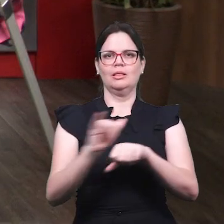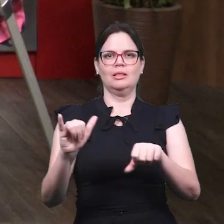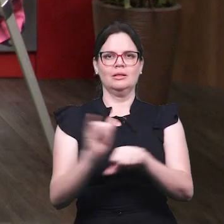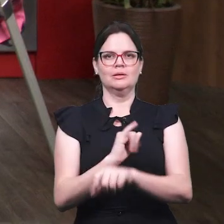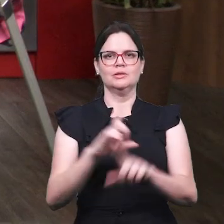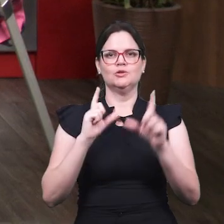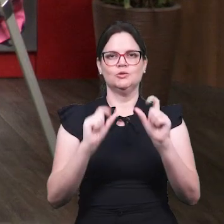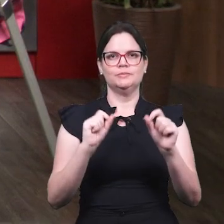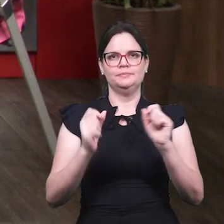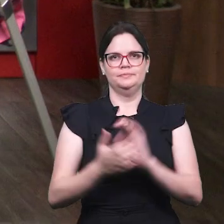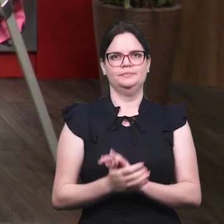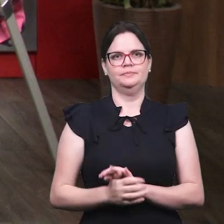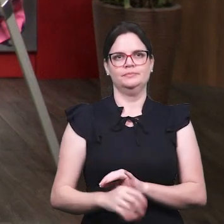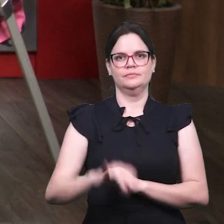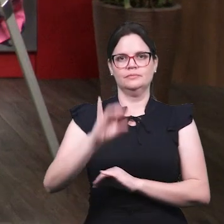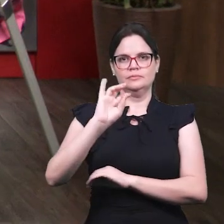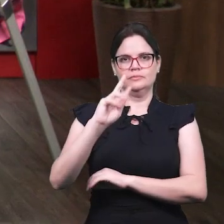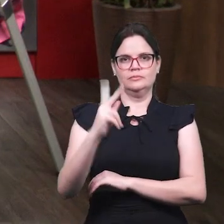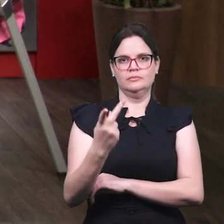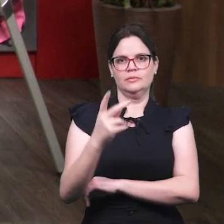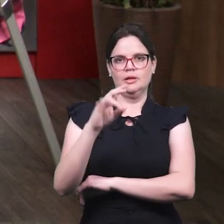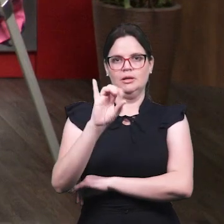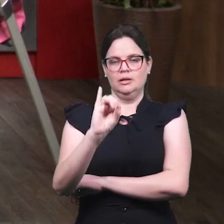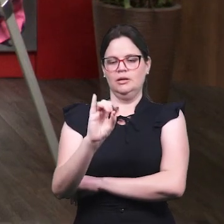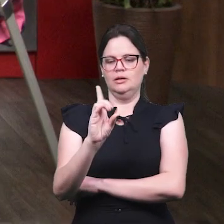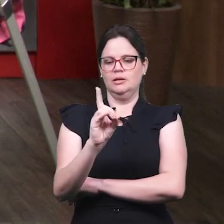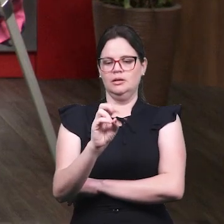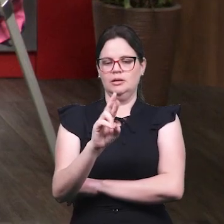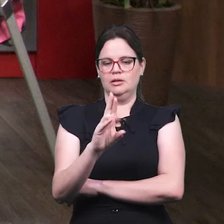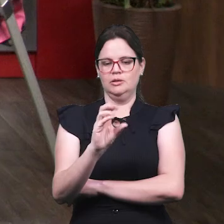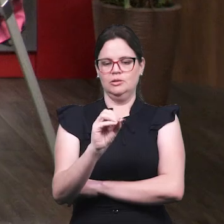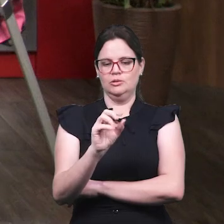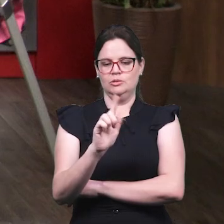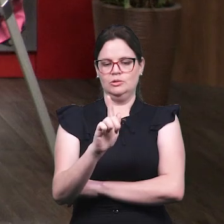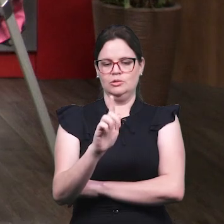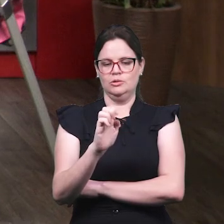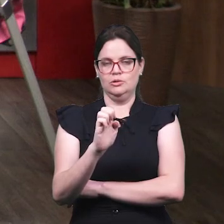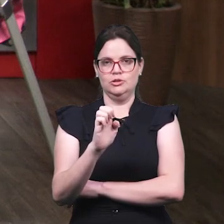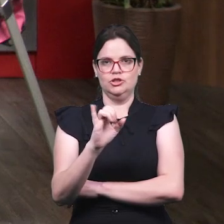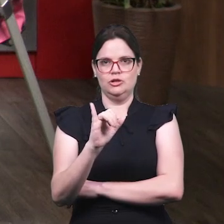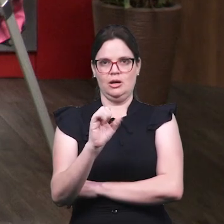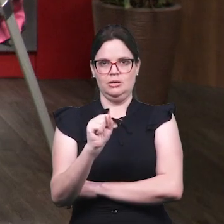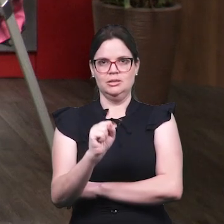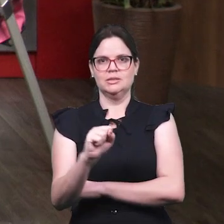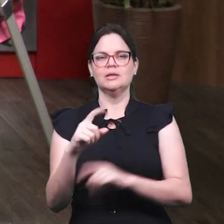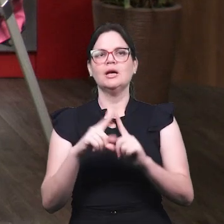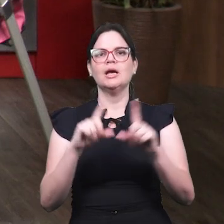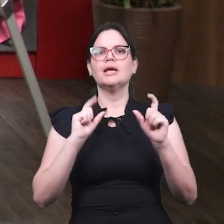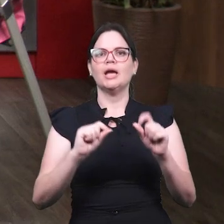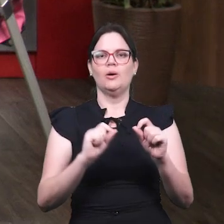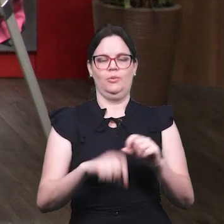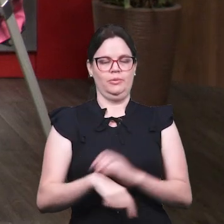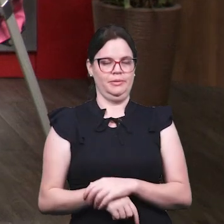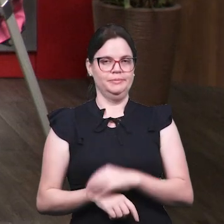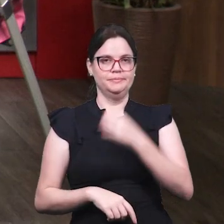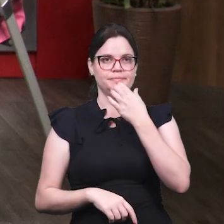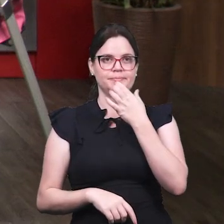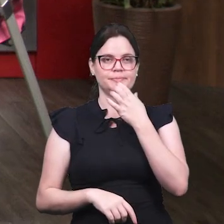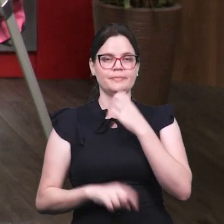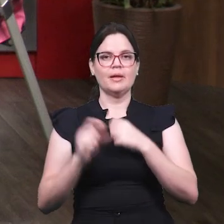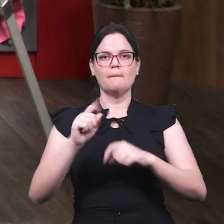uso de hidrogéis, chamado hidrogéis superabsorventes, né? O hidrogel superabsorvente é